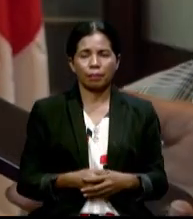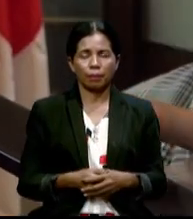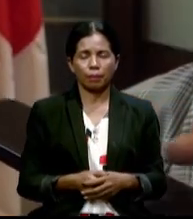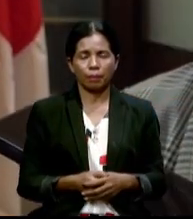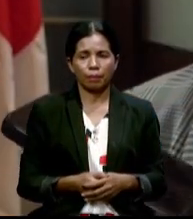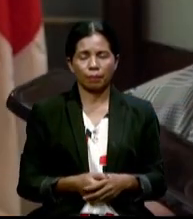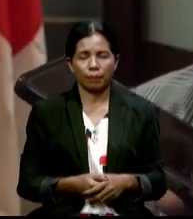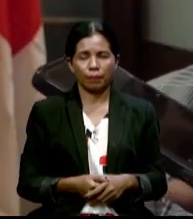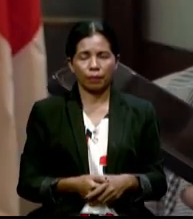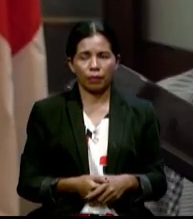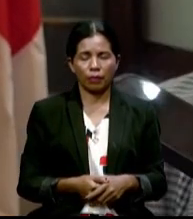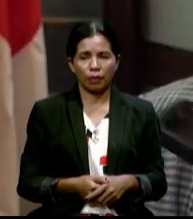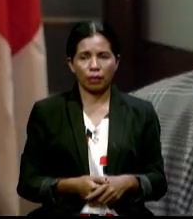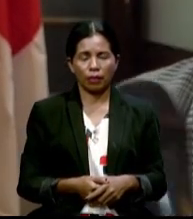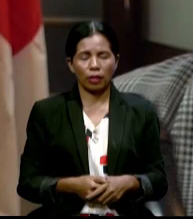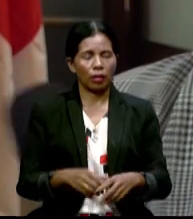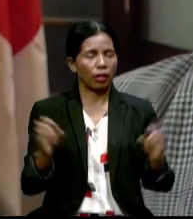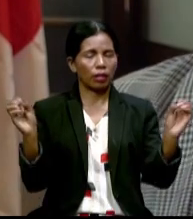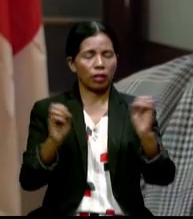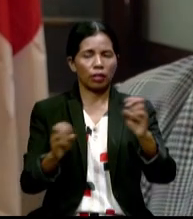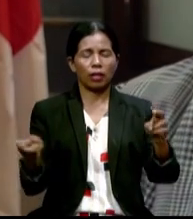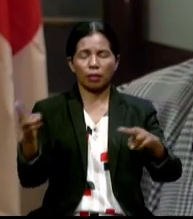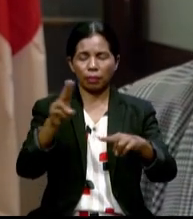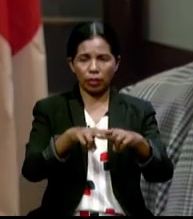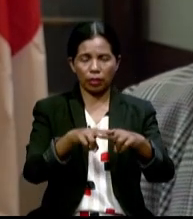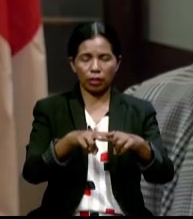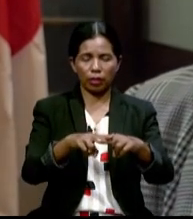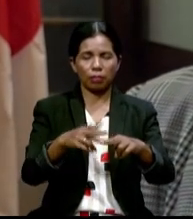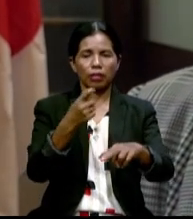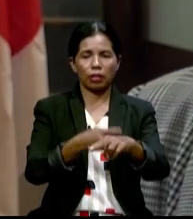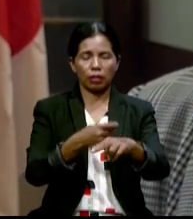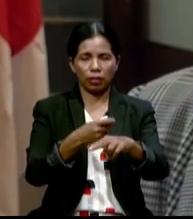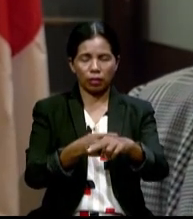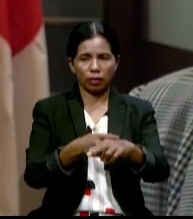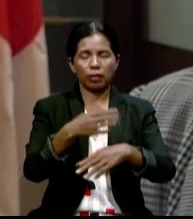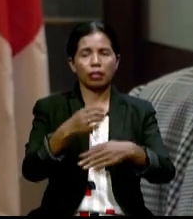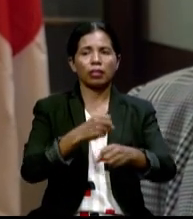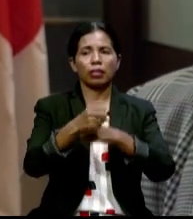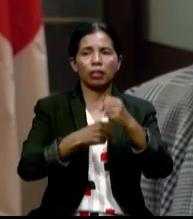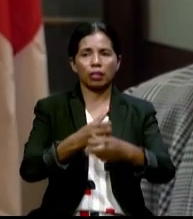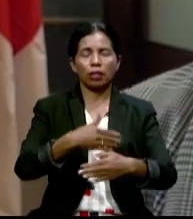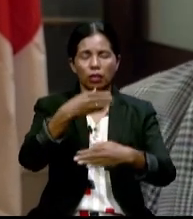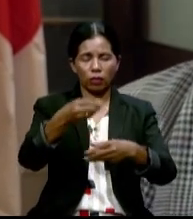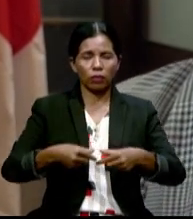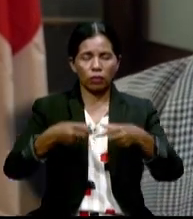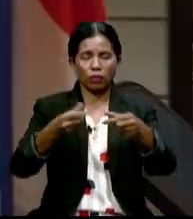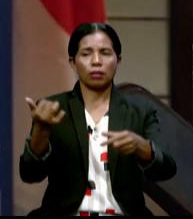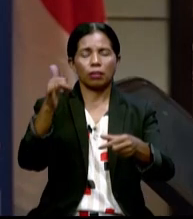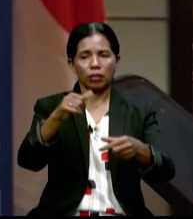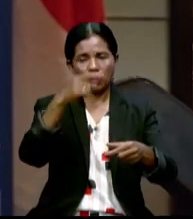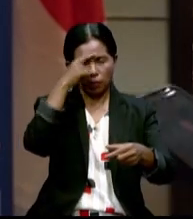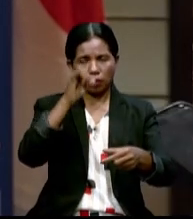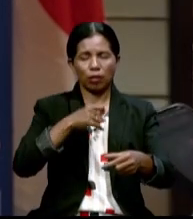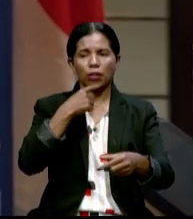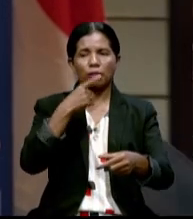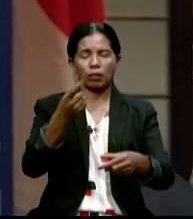extension. So there... Ela iha extensão ba iha tempo ga período ne bema ka fona basira tamene ne ma kohen haudihan